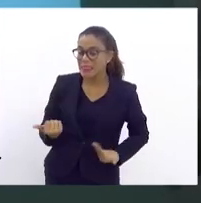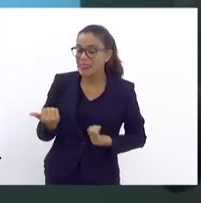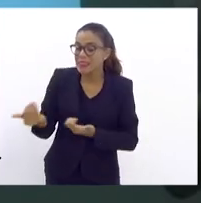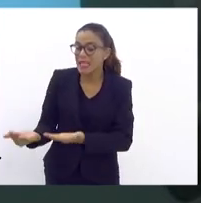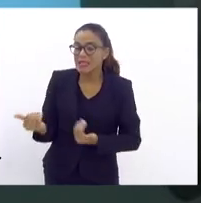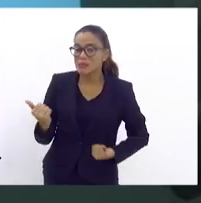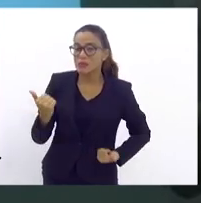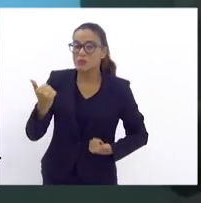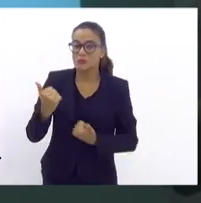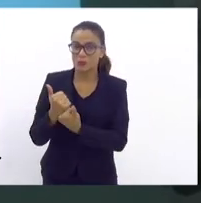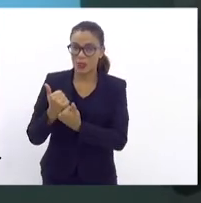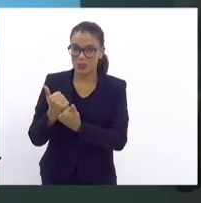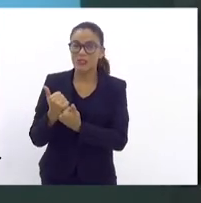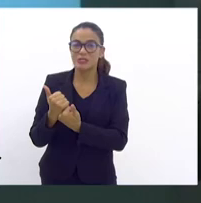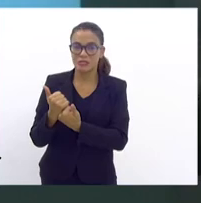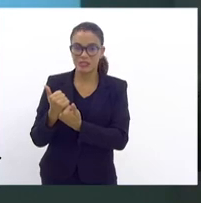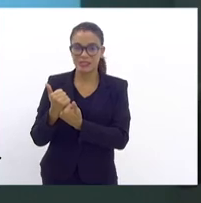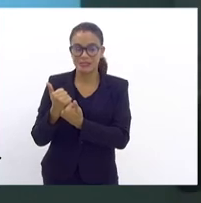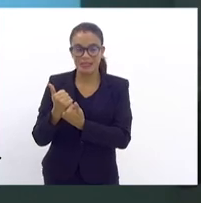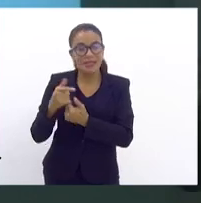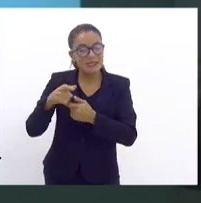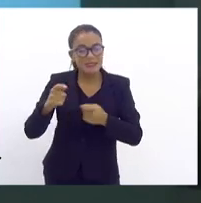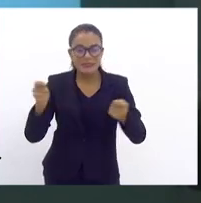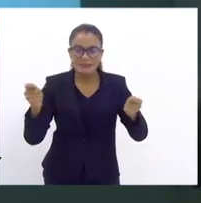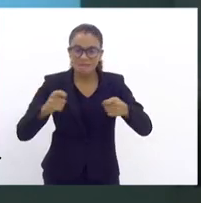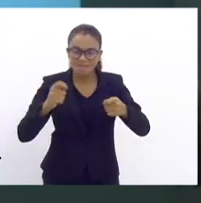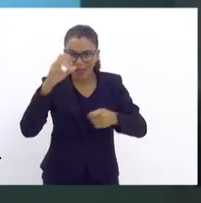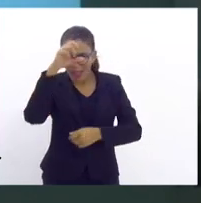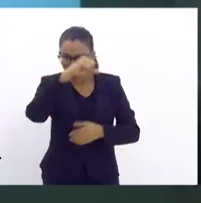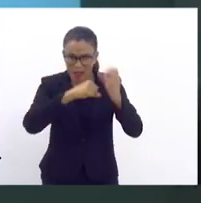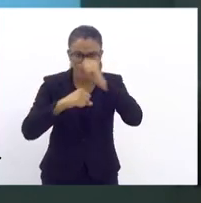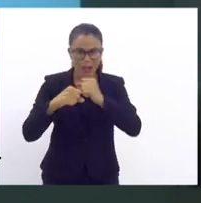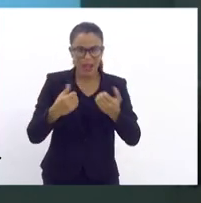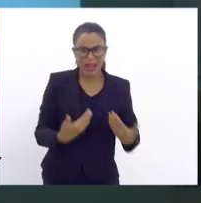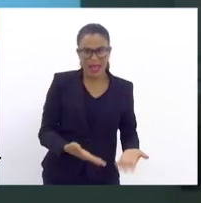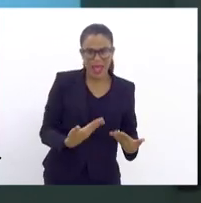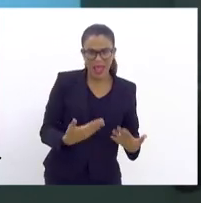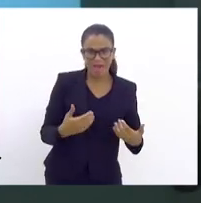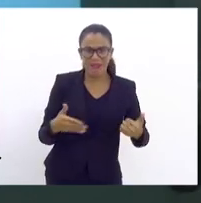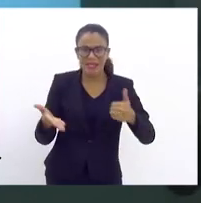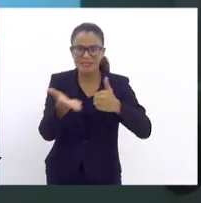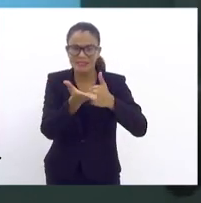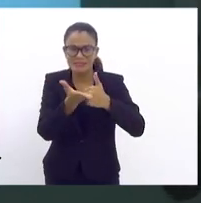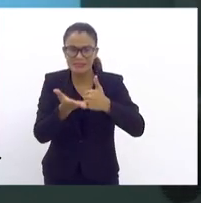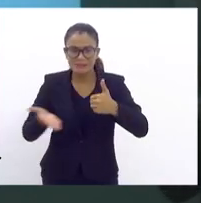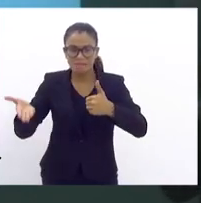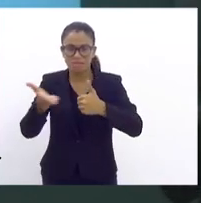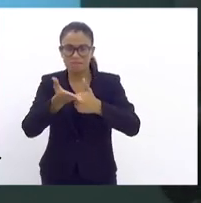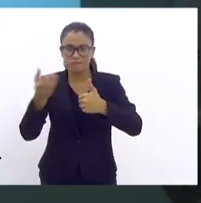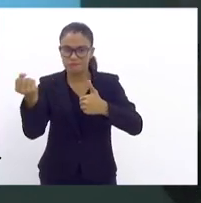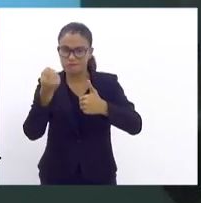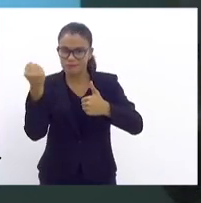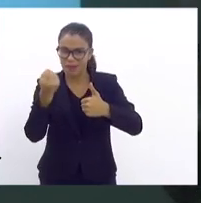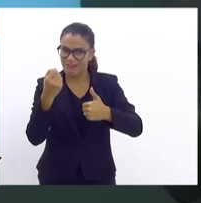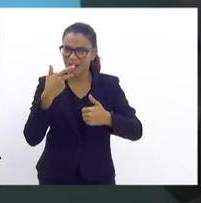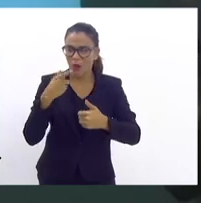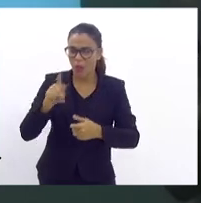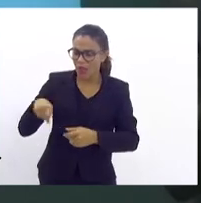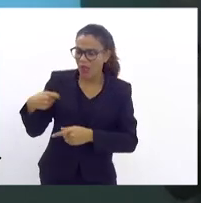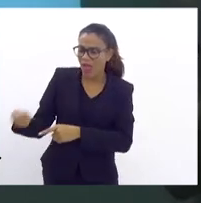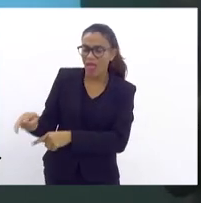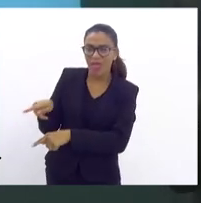para esta pessoa e se apropriar um disse leve moderada e Severo e colocar na competência da pessoa com autismo